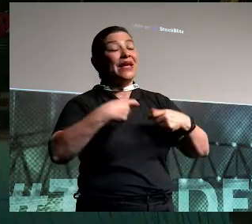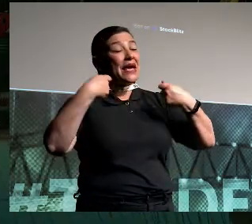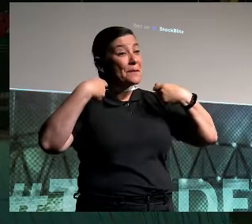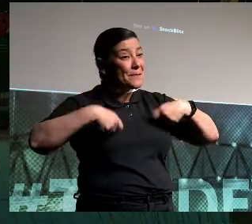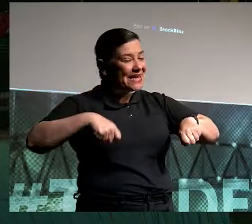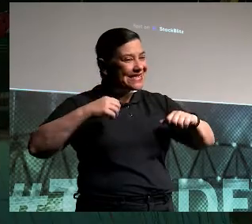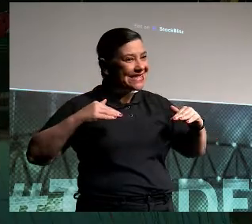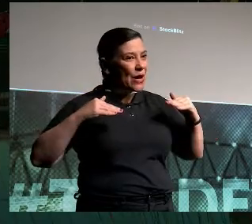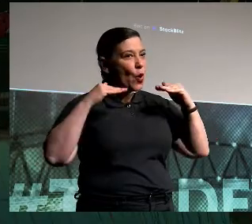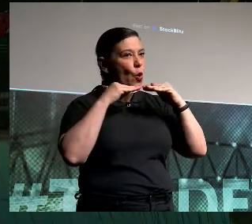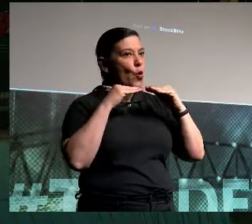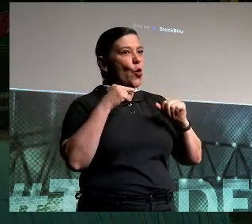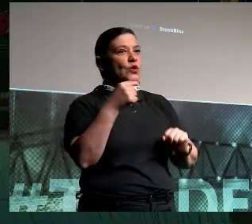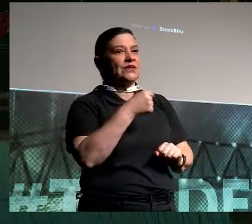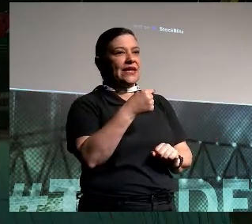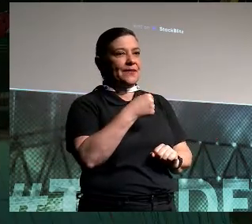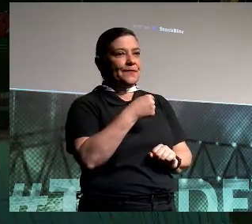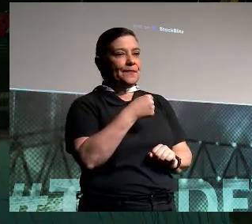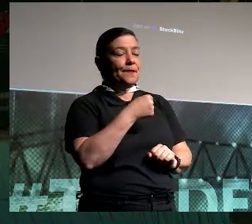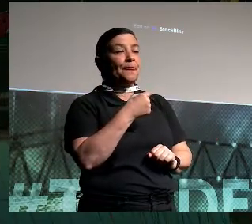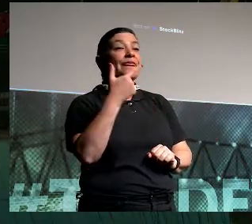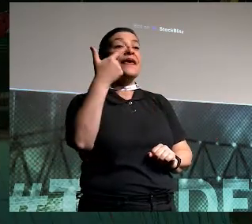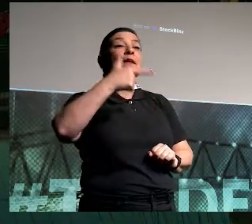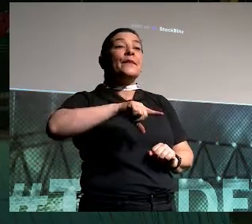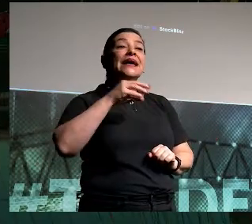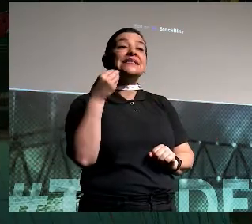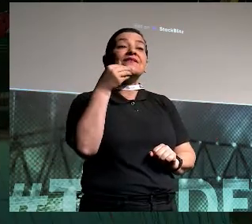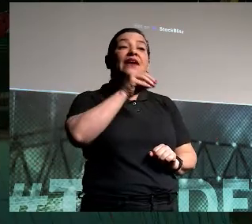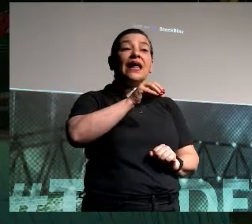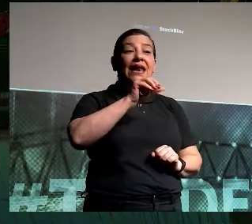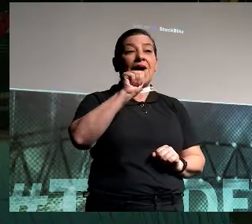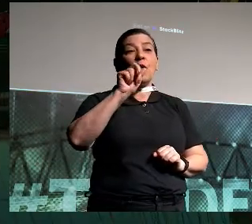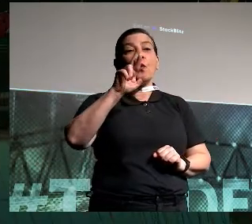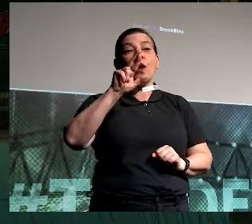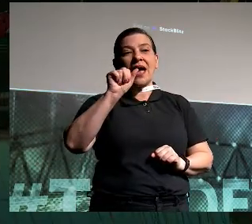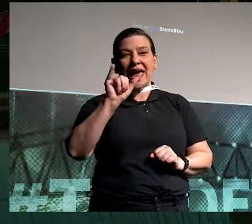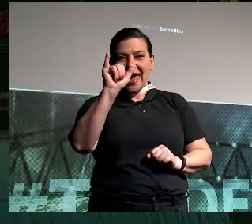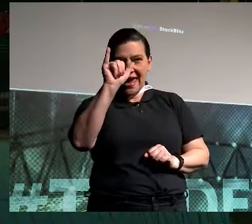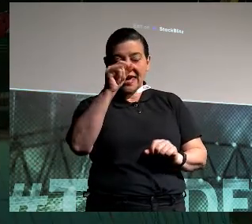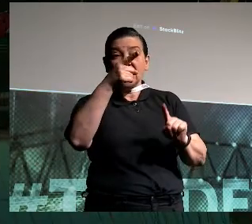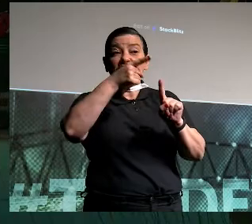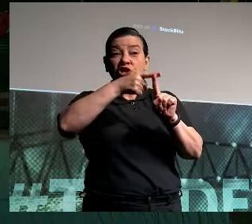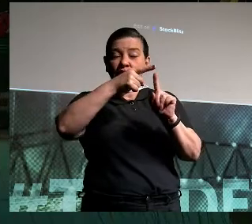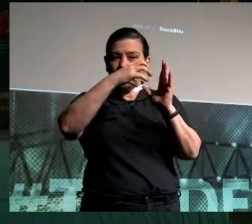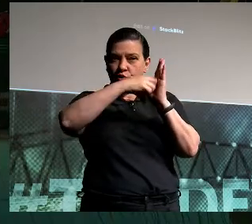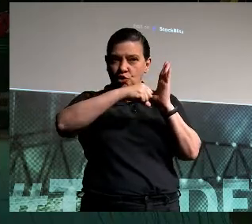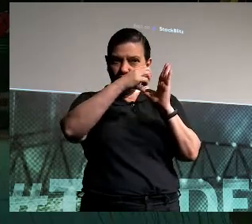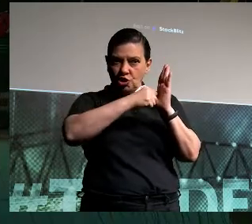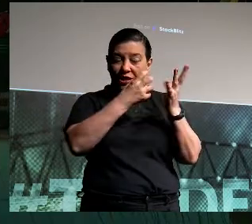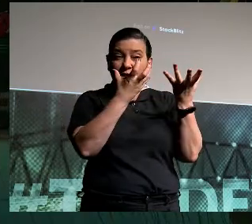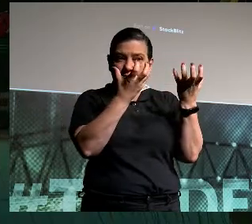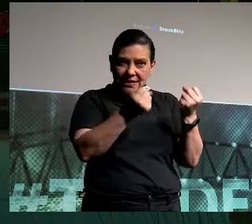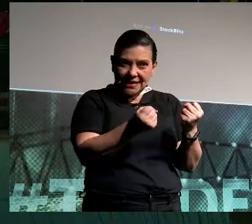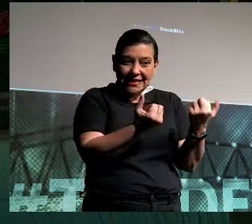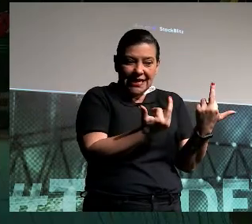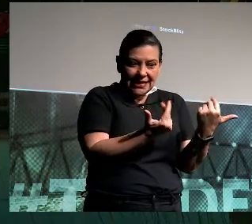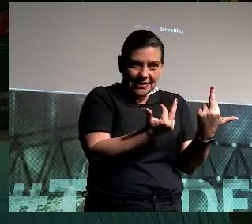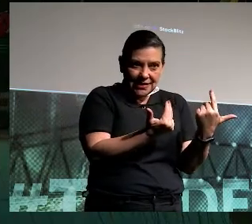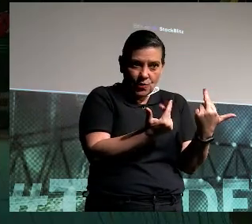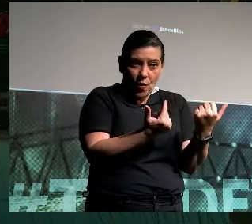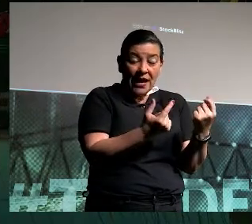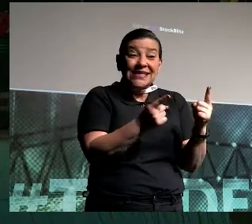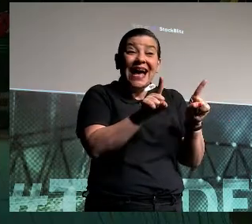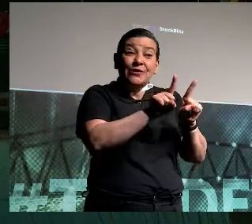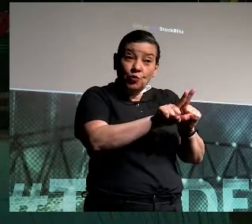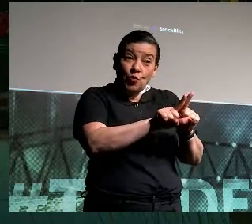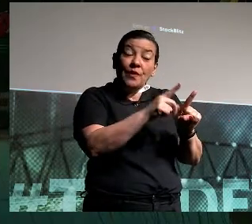ser um booleano. Se eu vier aqui declarar um array que aceita os mesmos tipos de dados aqui dessa tupla e passar a minha tupla para